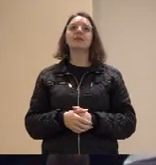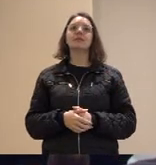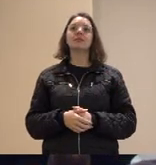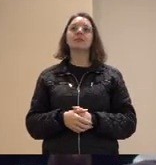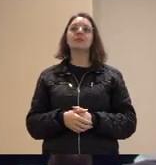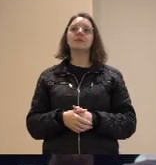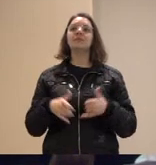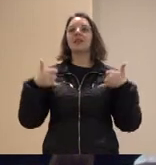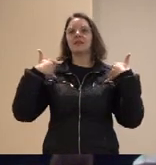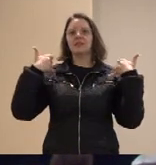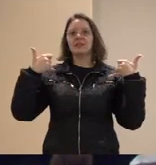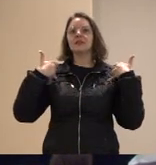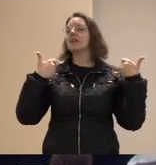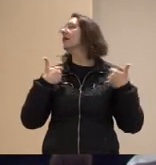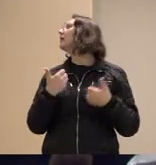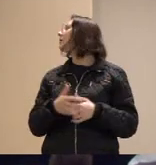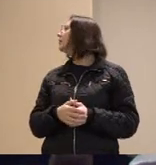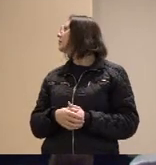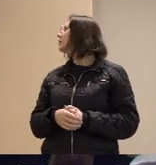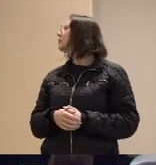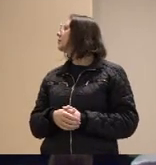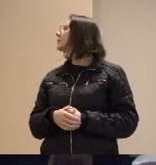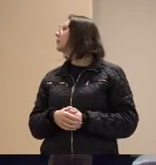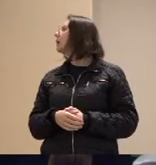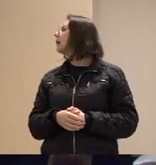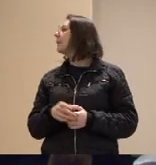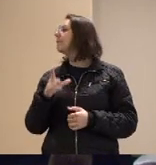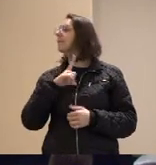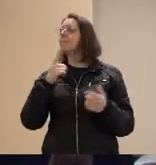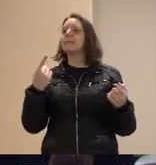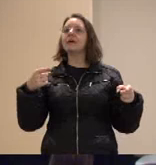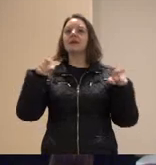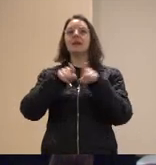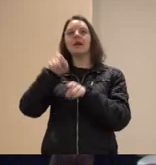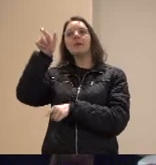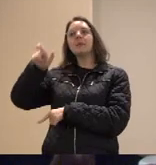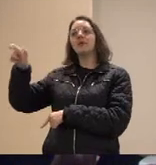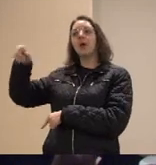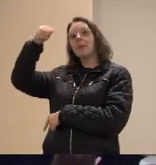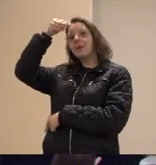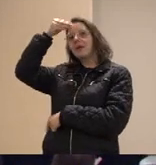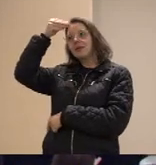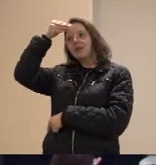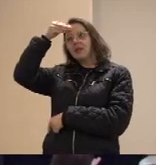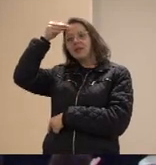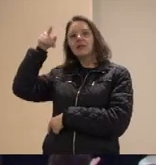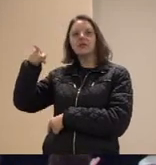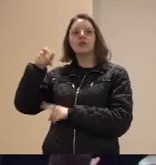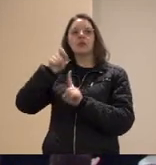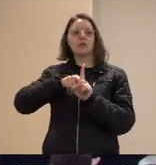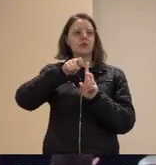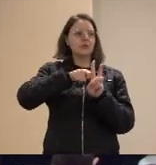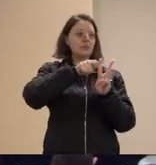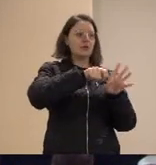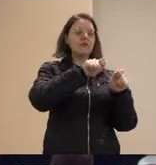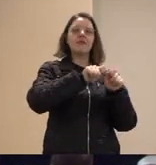Os aniversários. A gente tem uma parceria com algumas madrinhas. Então, todo mês a gente faz os aniversários deles. Na